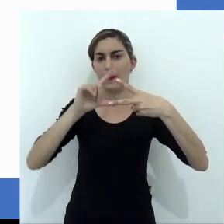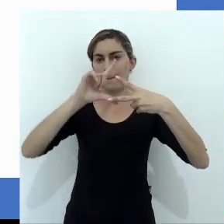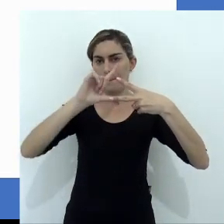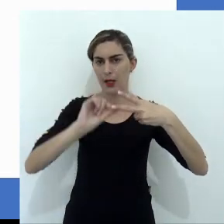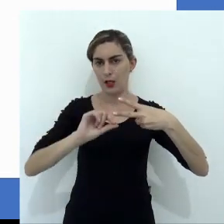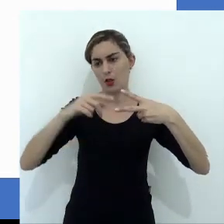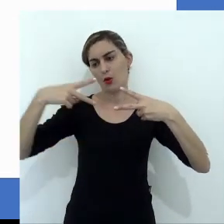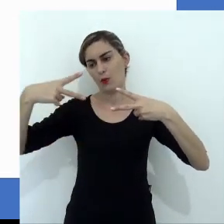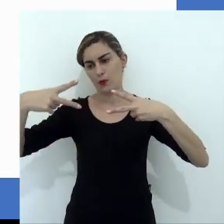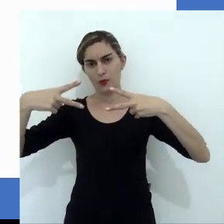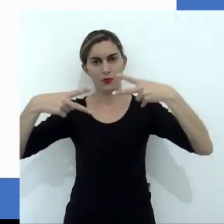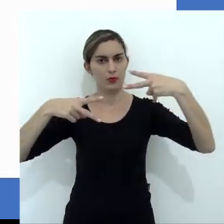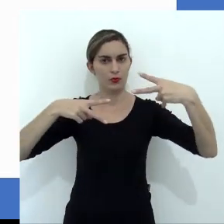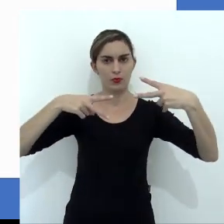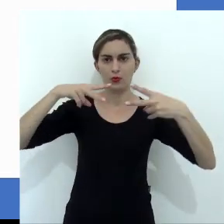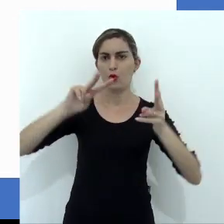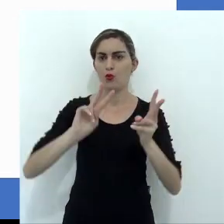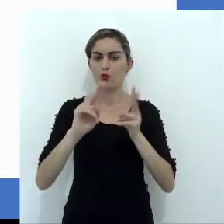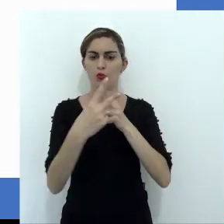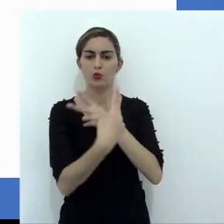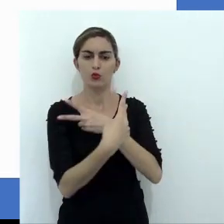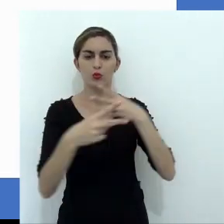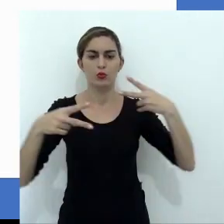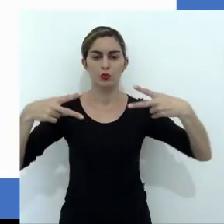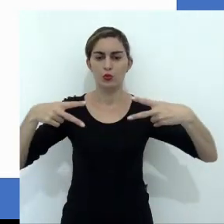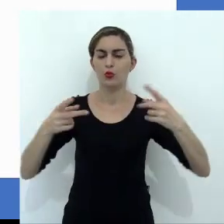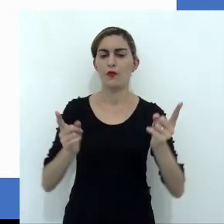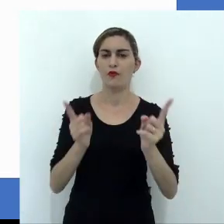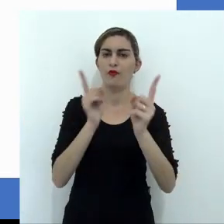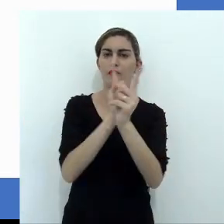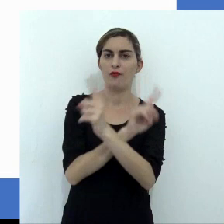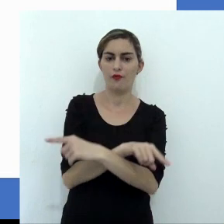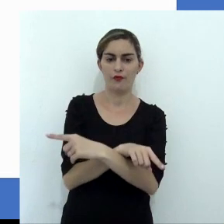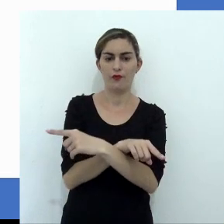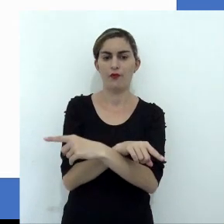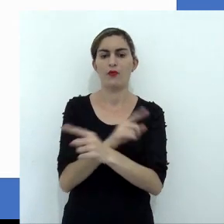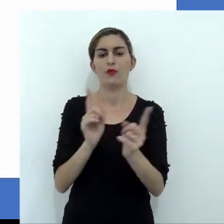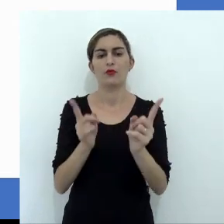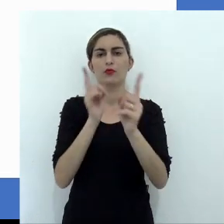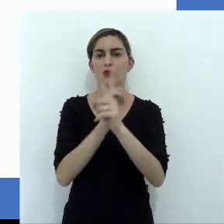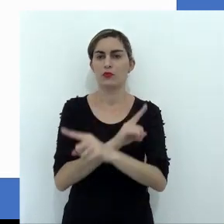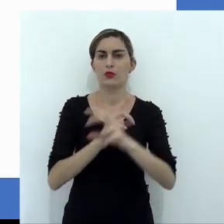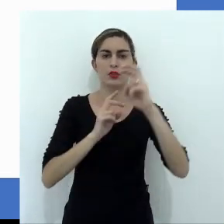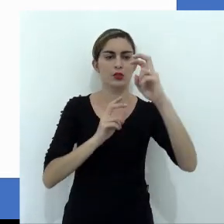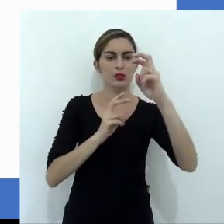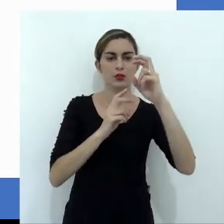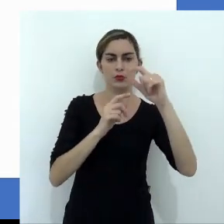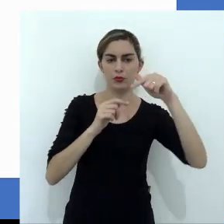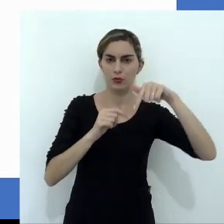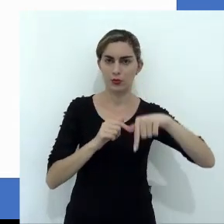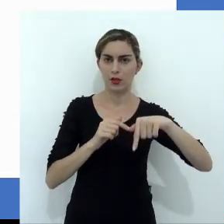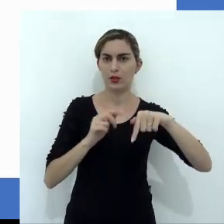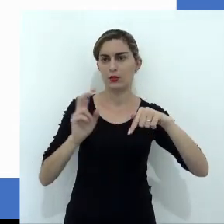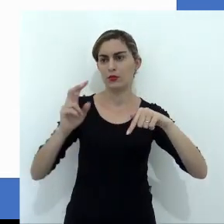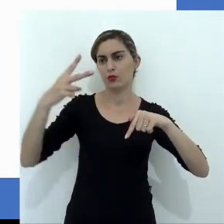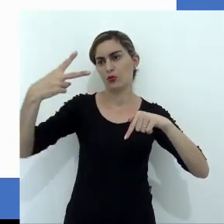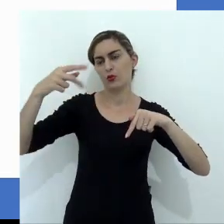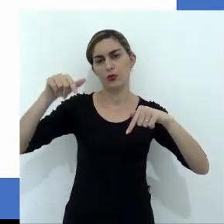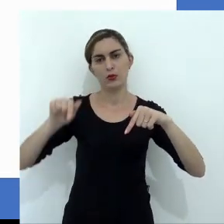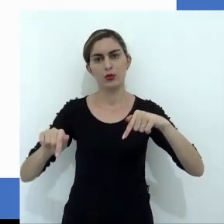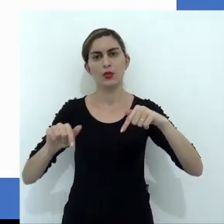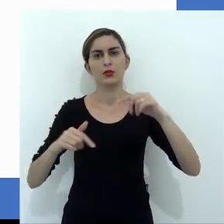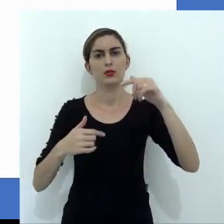posso inverter. Se eu inverter, professor, essas duas frações de posição, botar a fração 5/7 na frente da